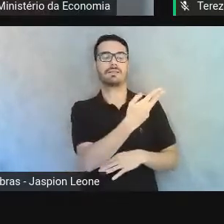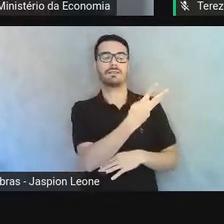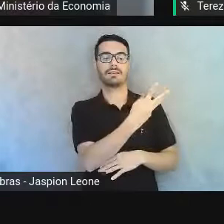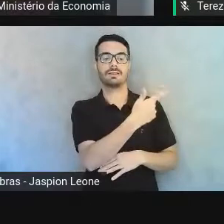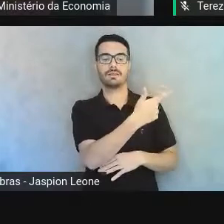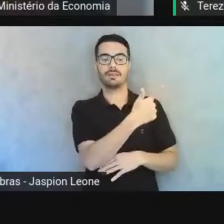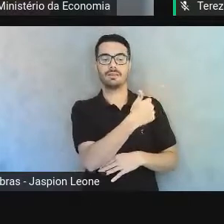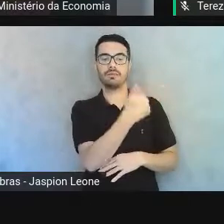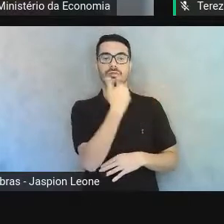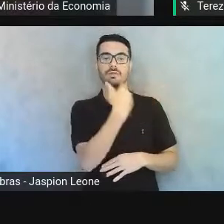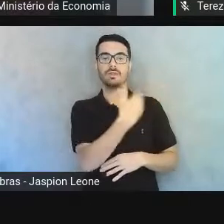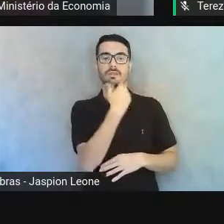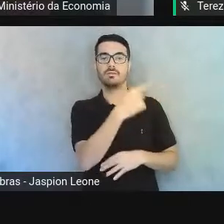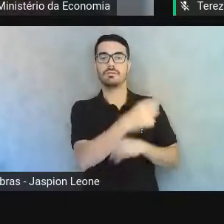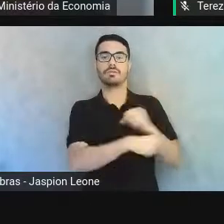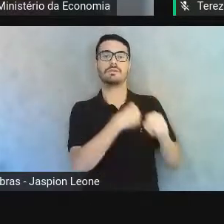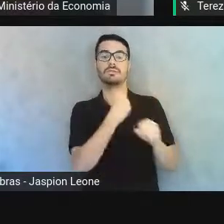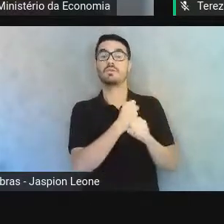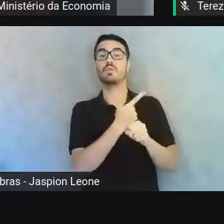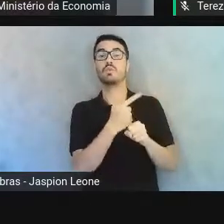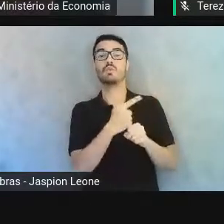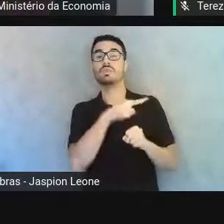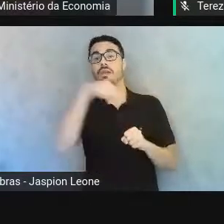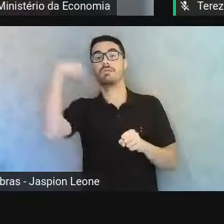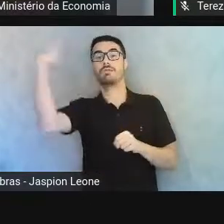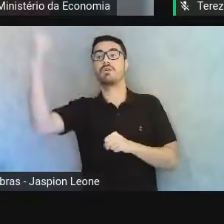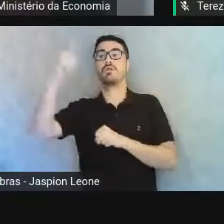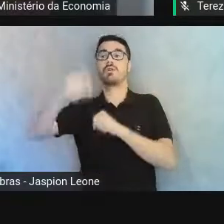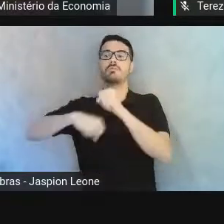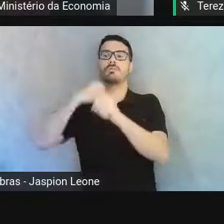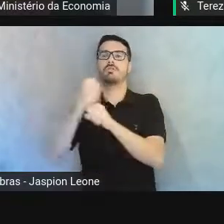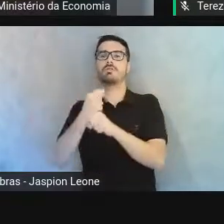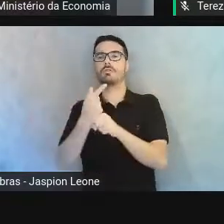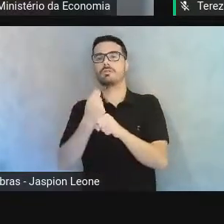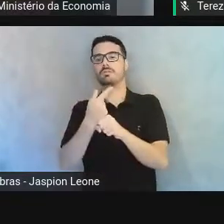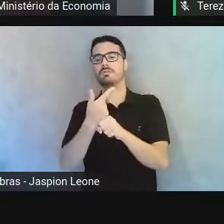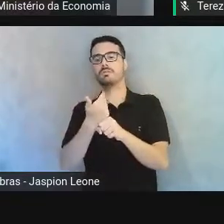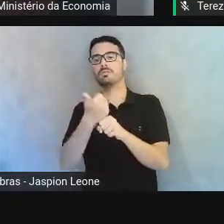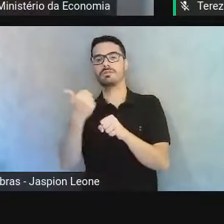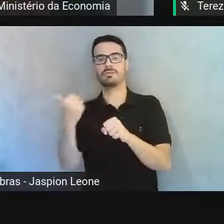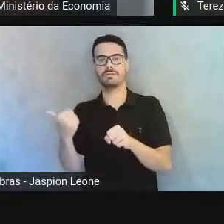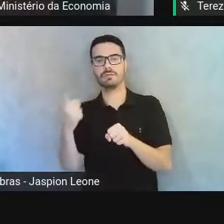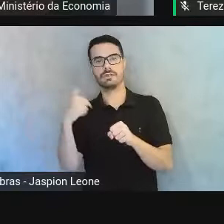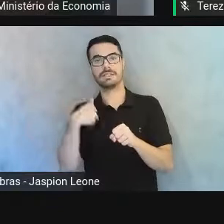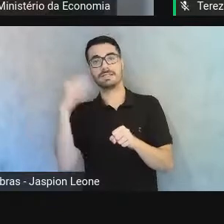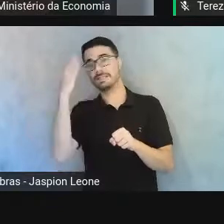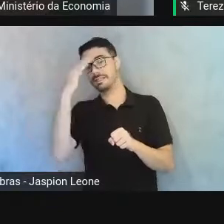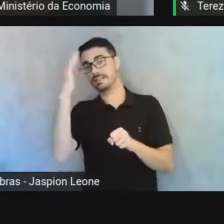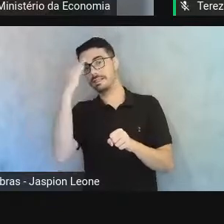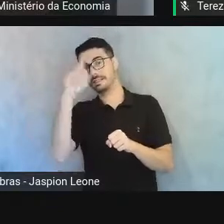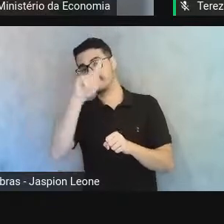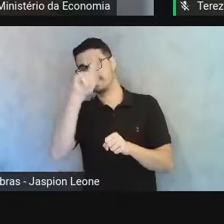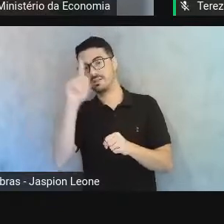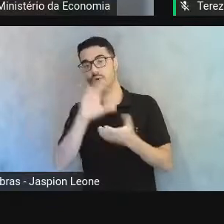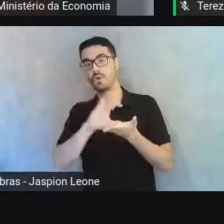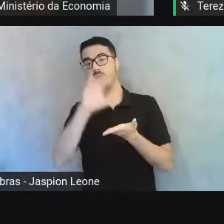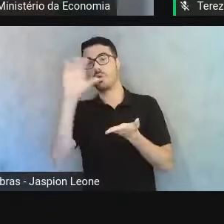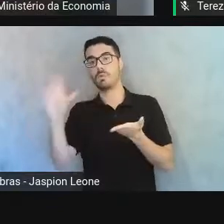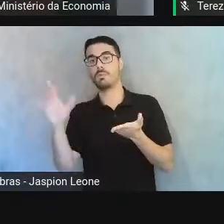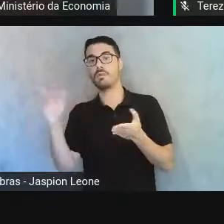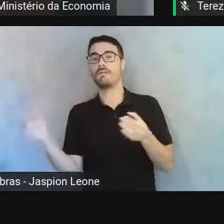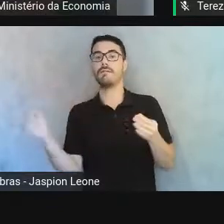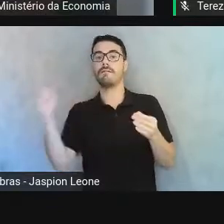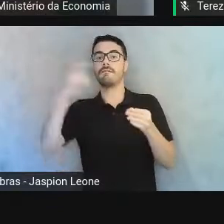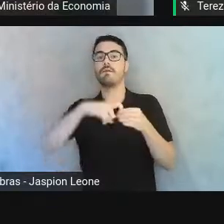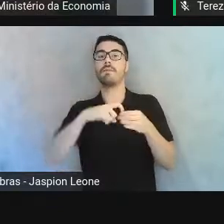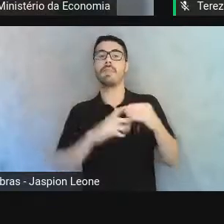ano. Não há nada para 2021. A interpretação é que em 2021 o orçamento tem que voltar para o